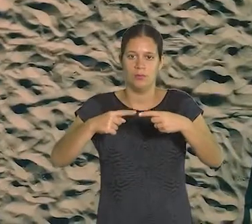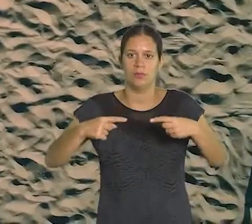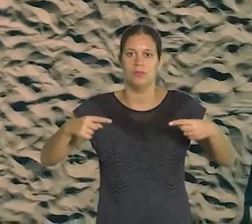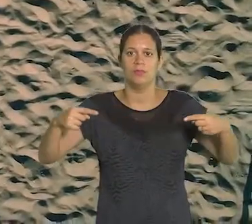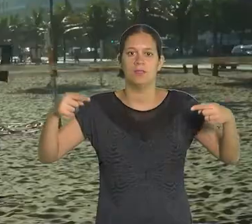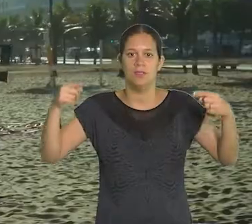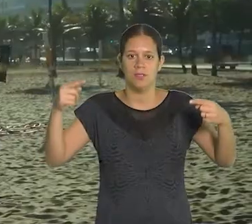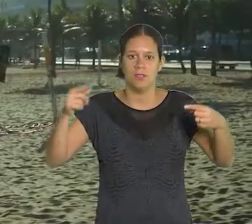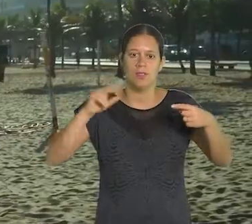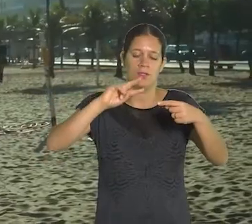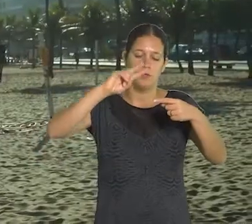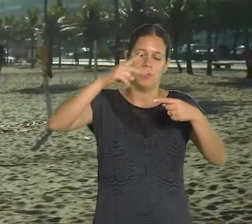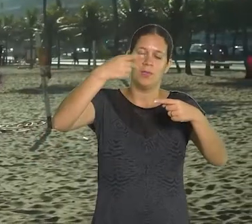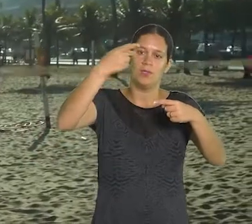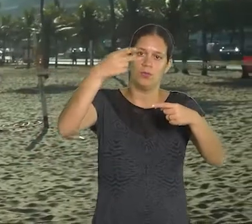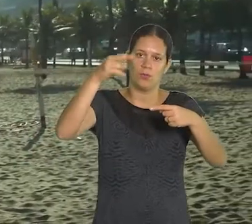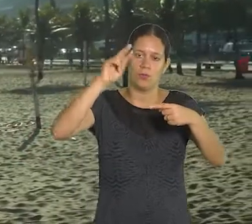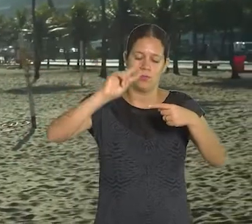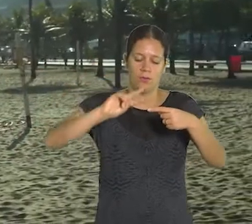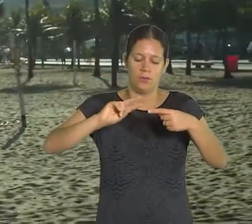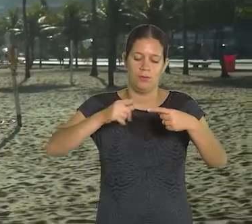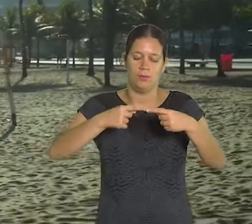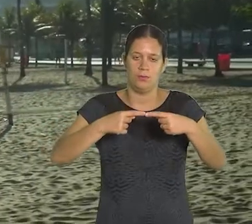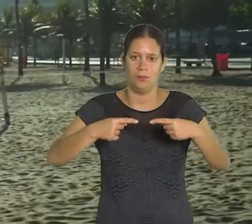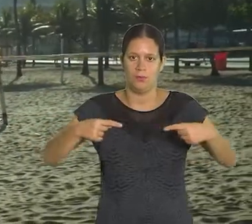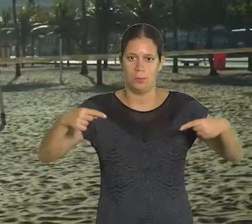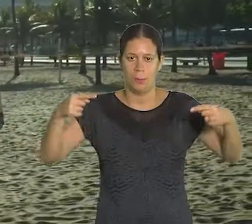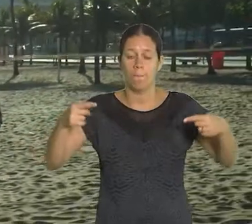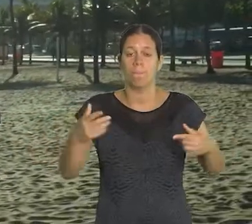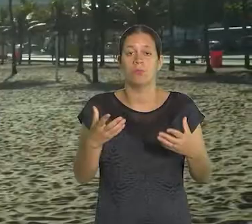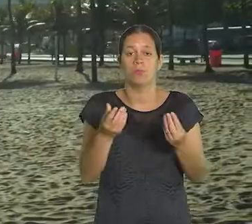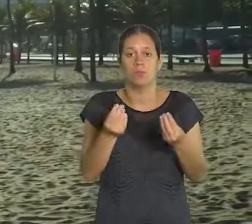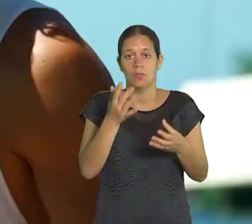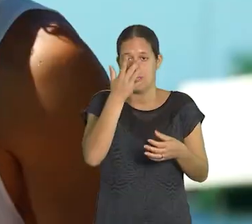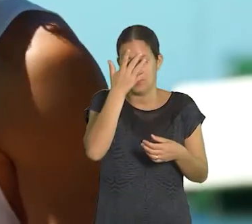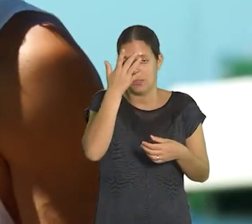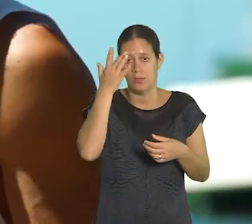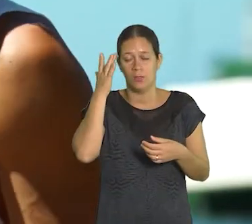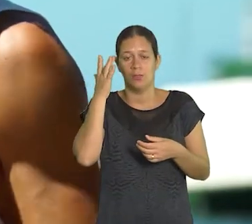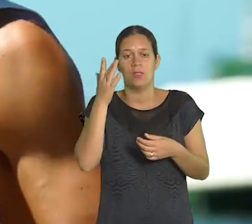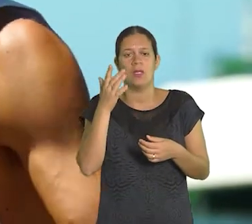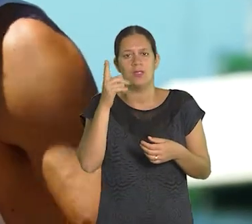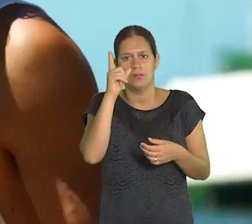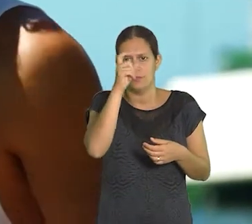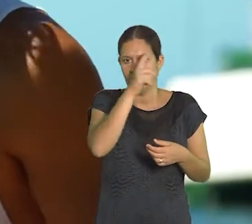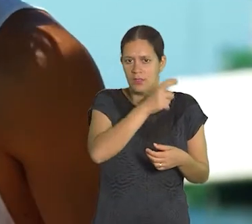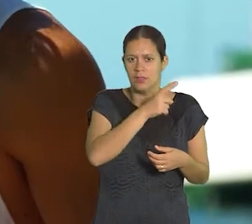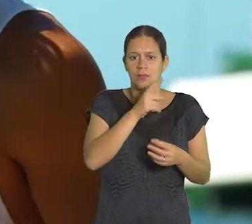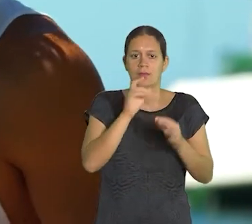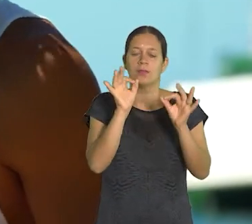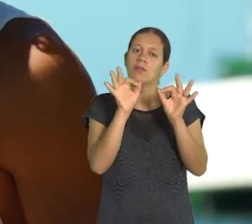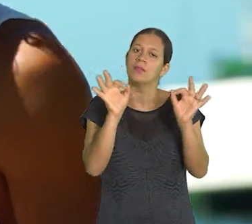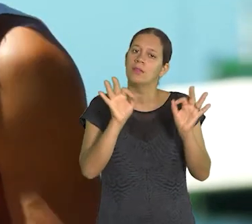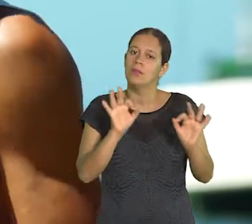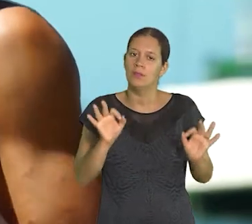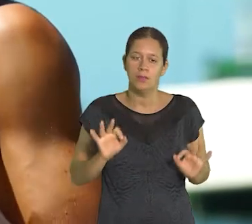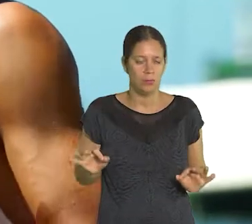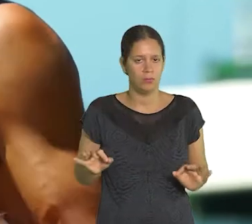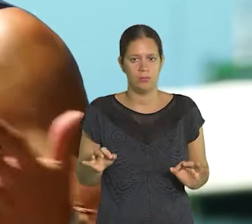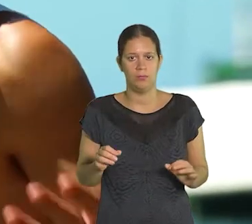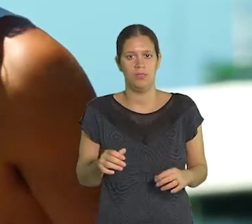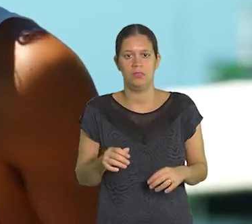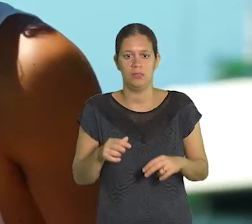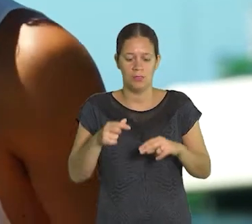e basicamente não andam sobre a fita, e só fazem manobras. Muita gente me pergunta se slackline é difícil. Não, você